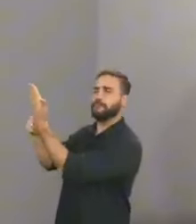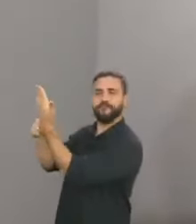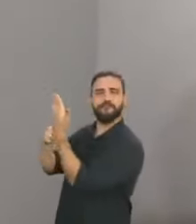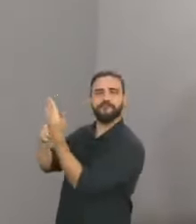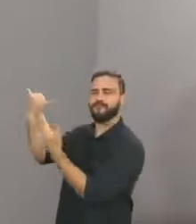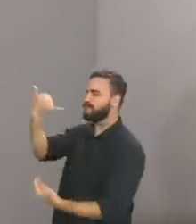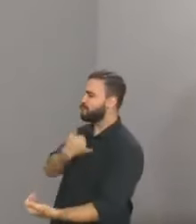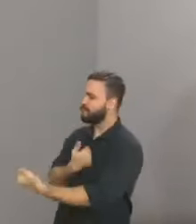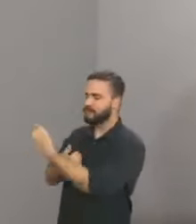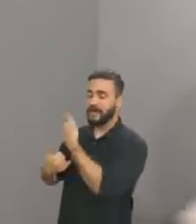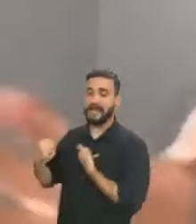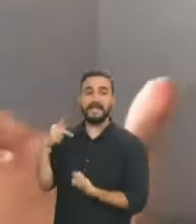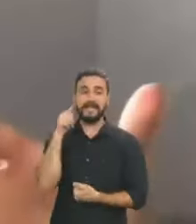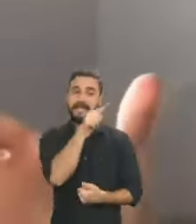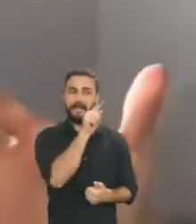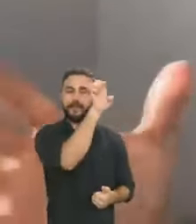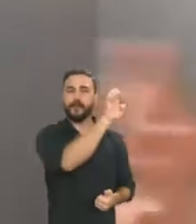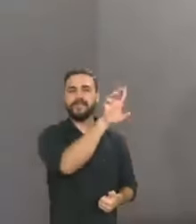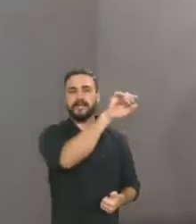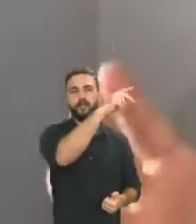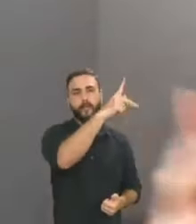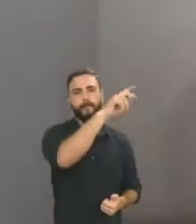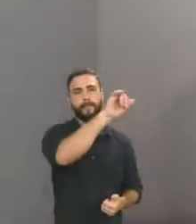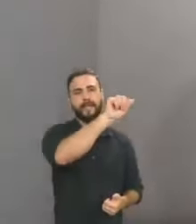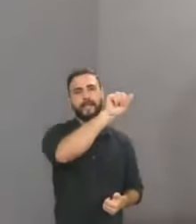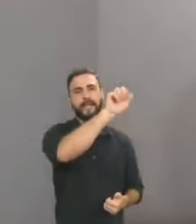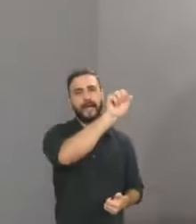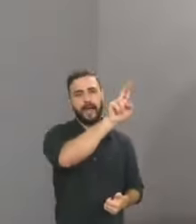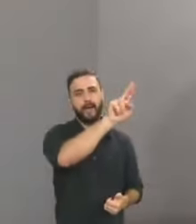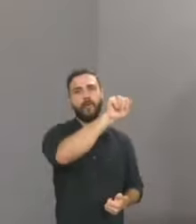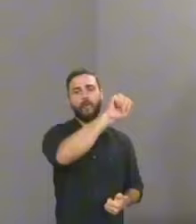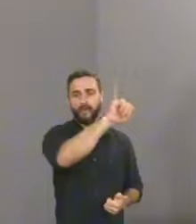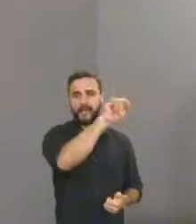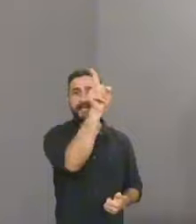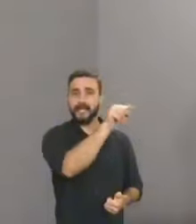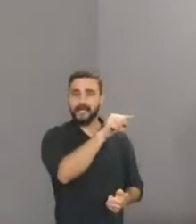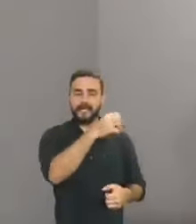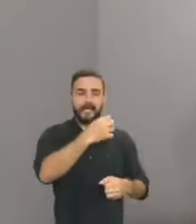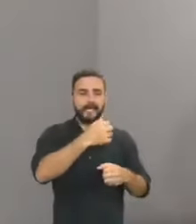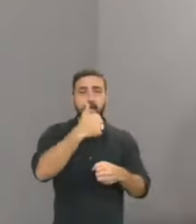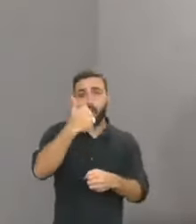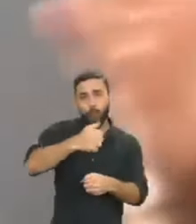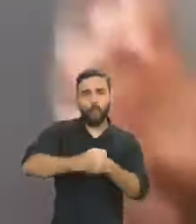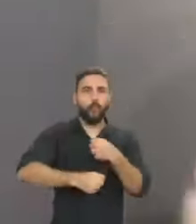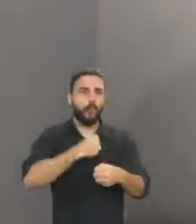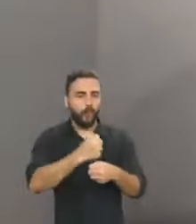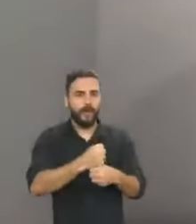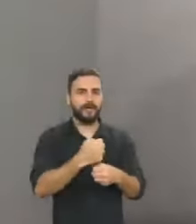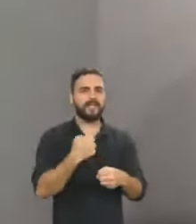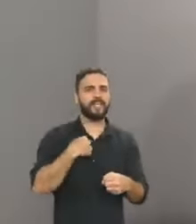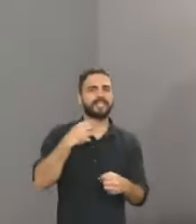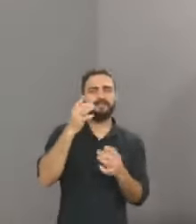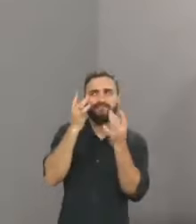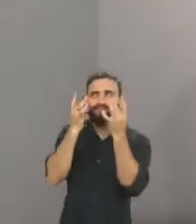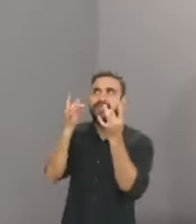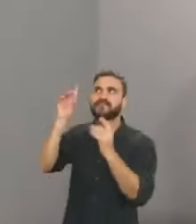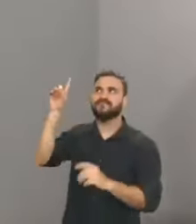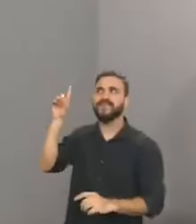foi então que, num espaço de 1 ano, percebendo que havia uma chamada para aquela